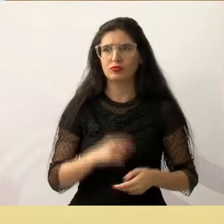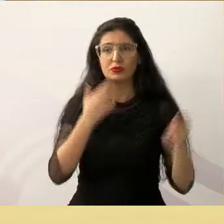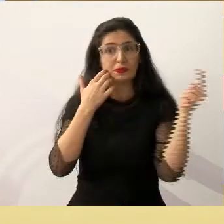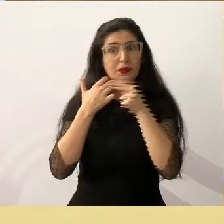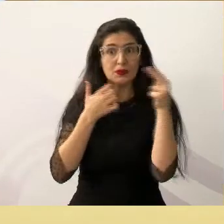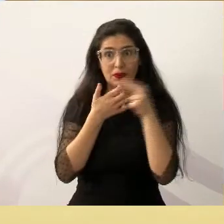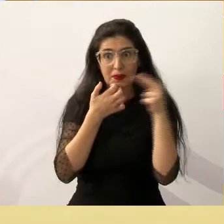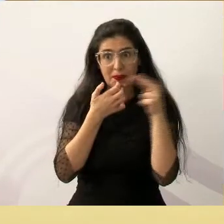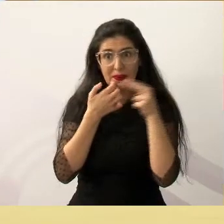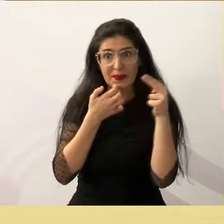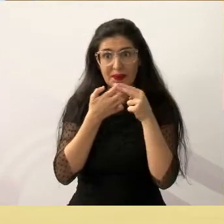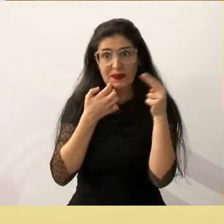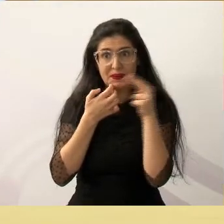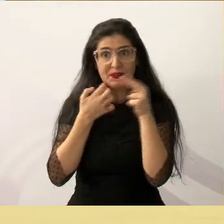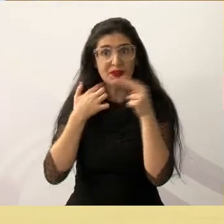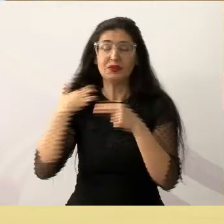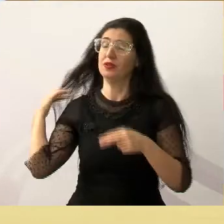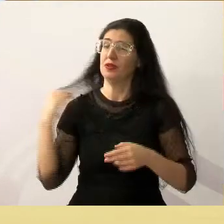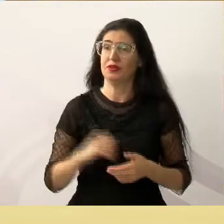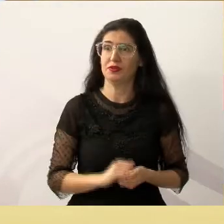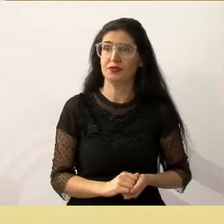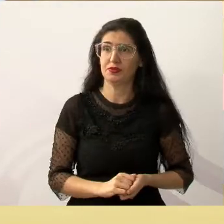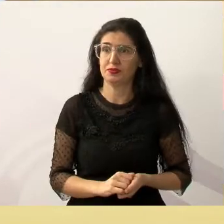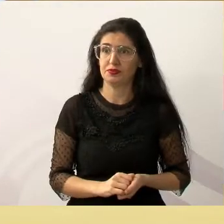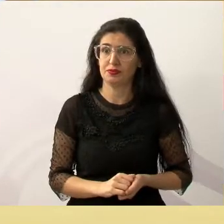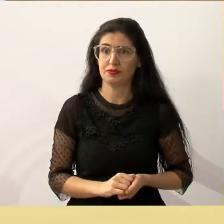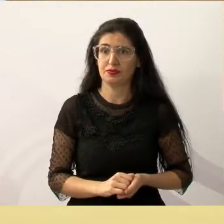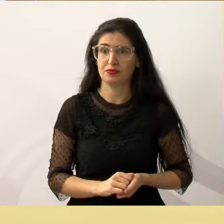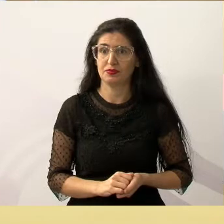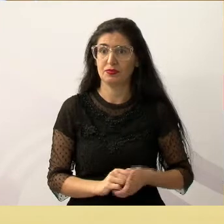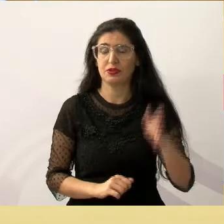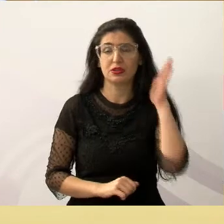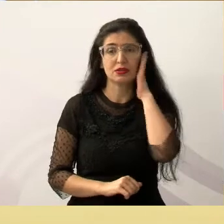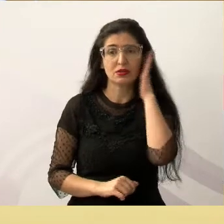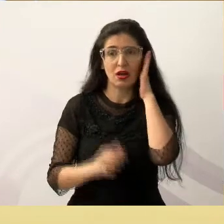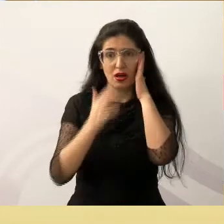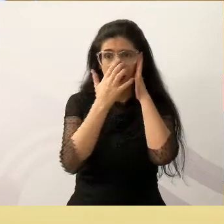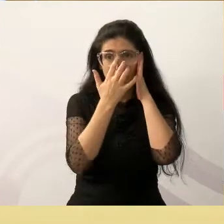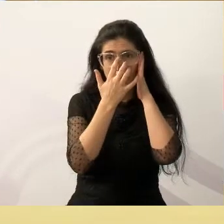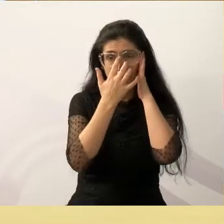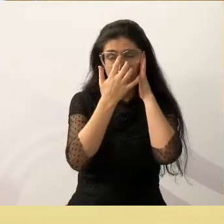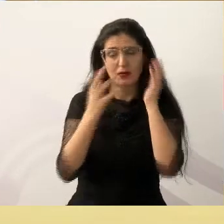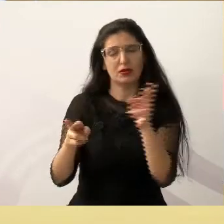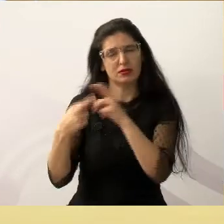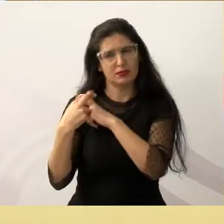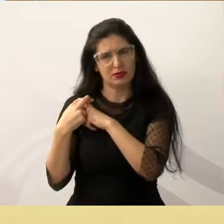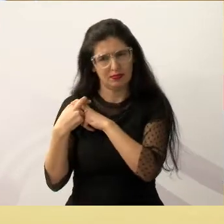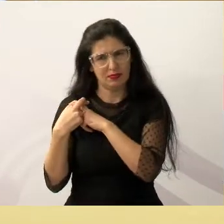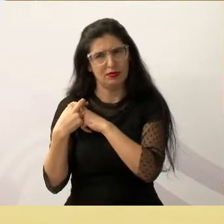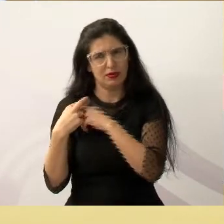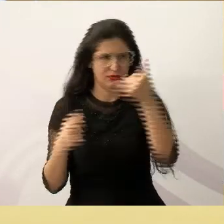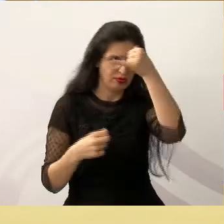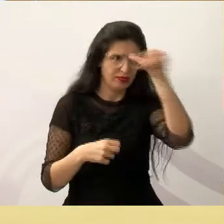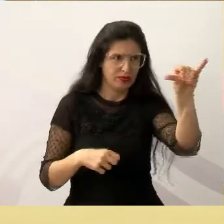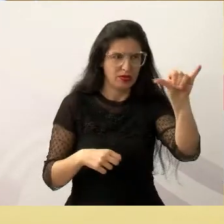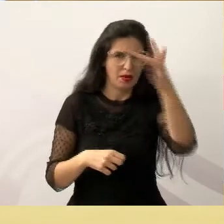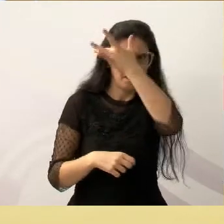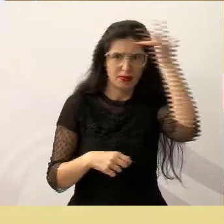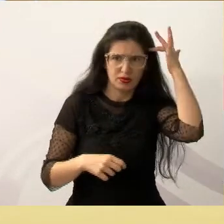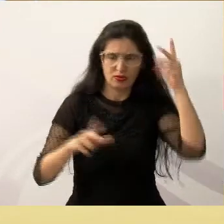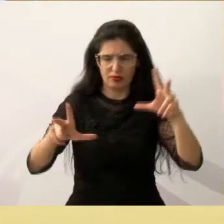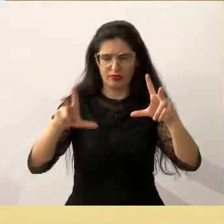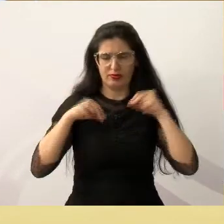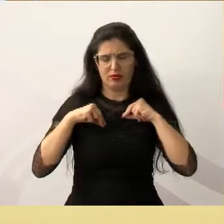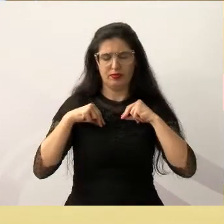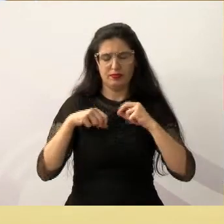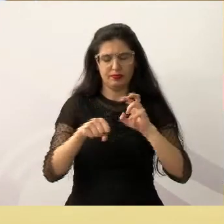urgência e emergência da situação referente ao Covid-19. Todos nós, eu acho que em todo lugar, é como a Coca-Cola,